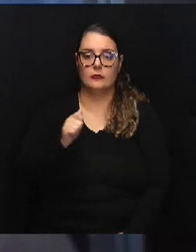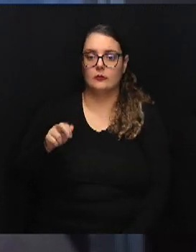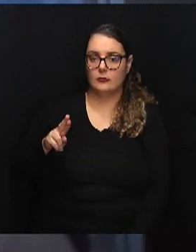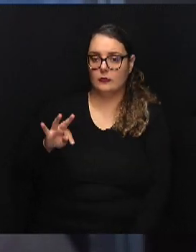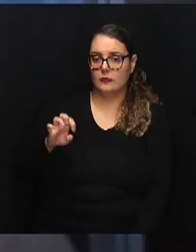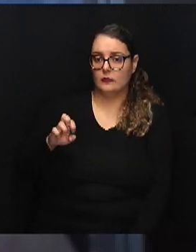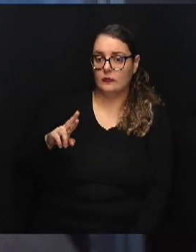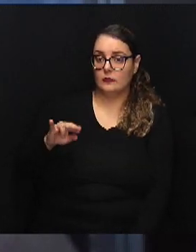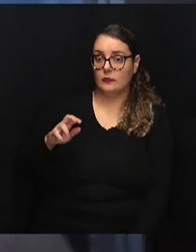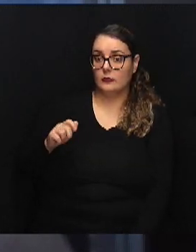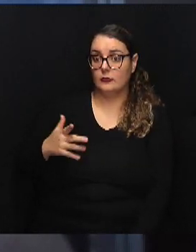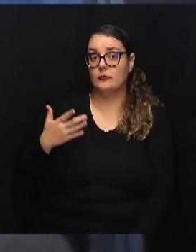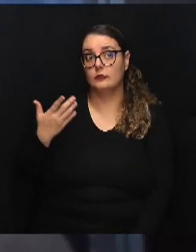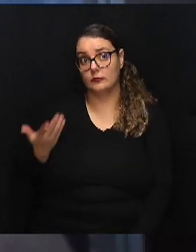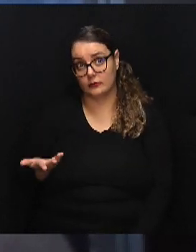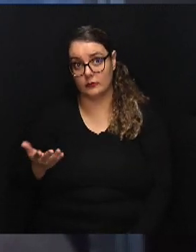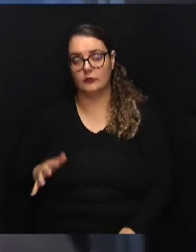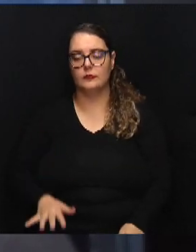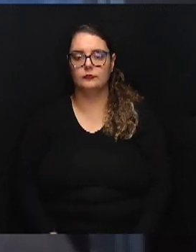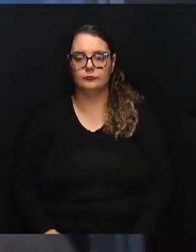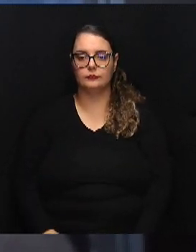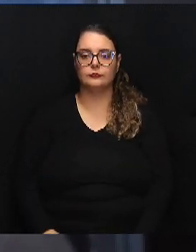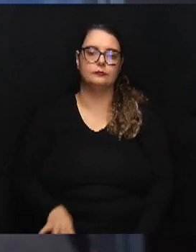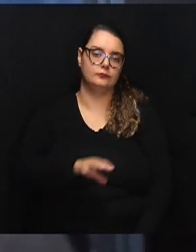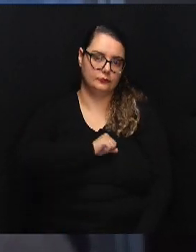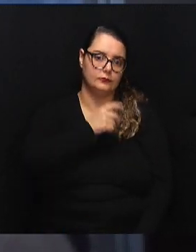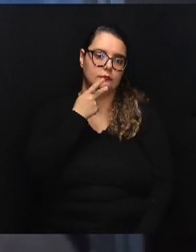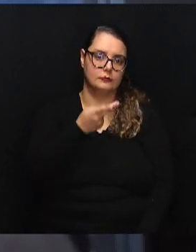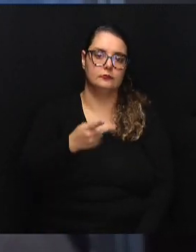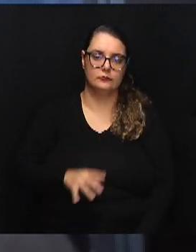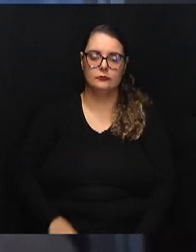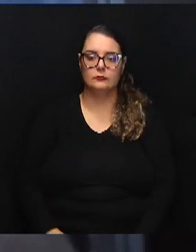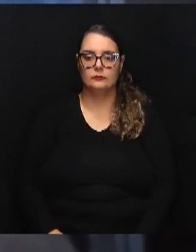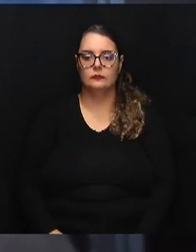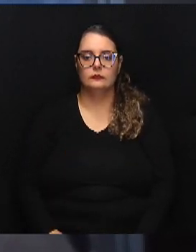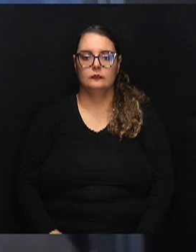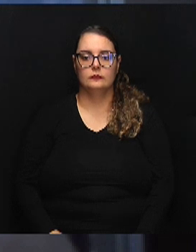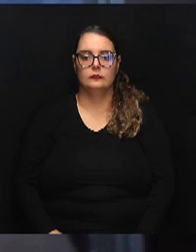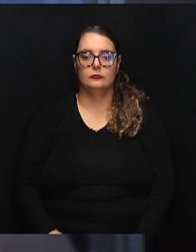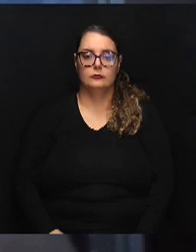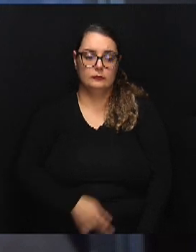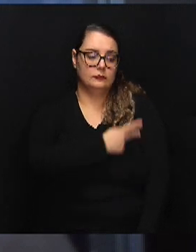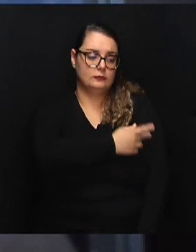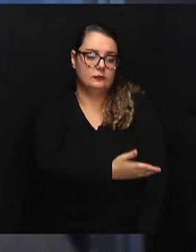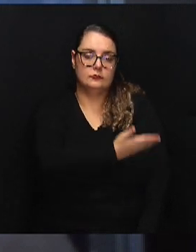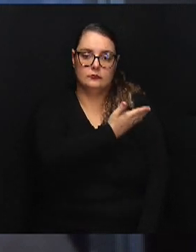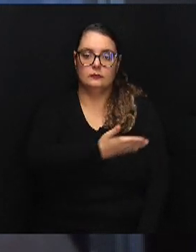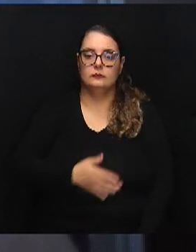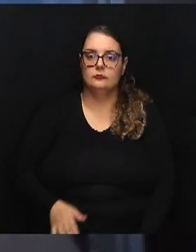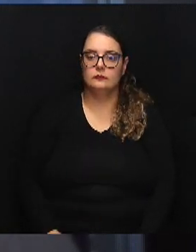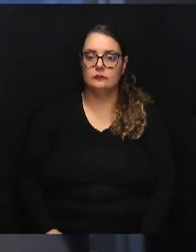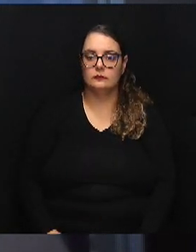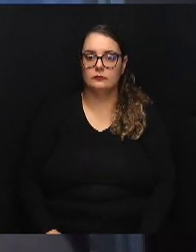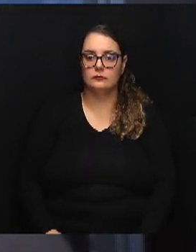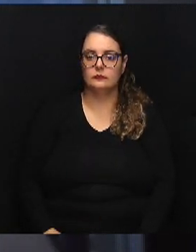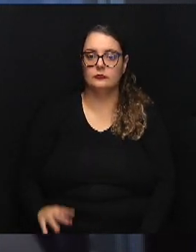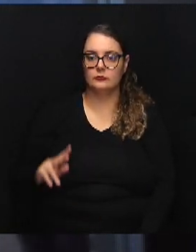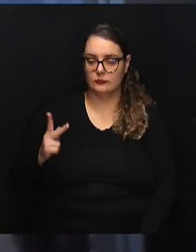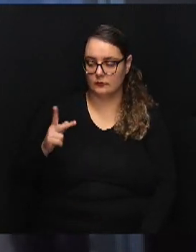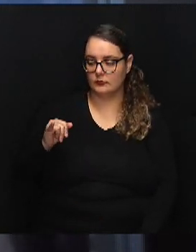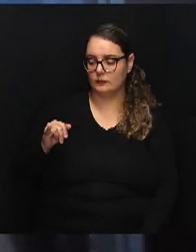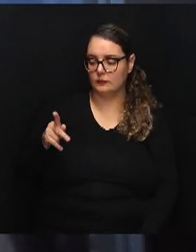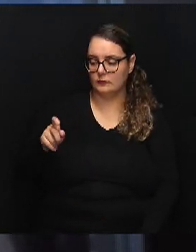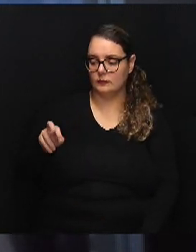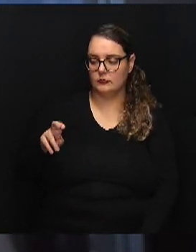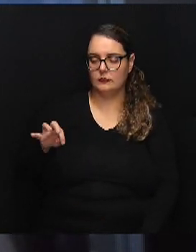E aí a gente tem eu gosto de falar isso, porque a hipertensão arterial, o AVC